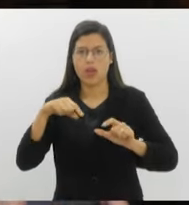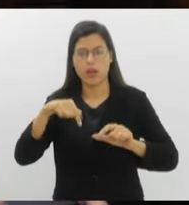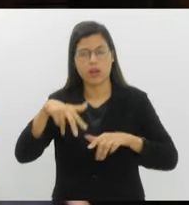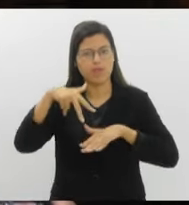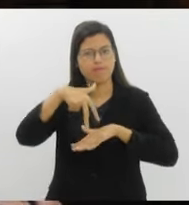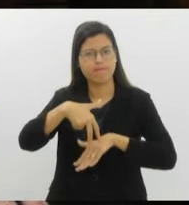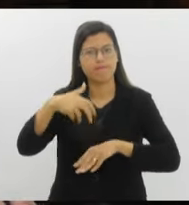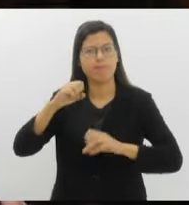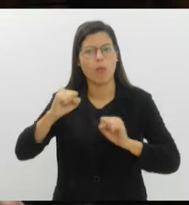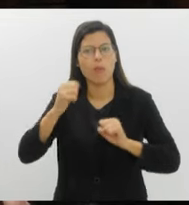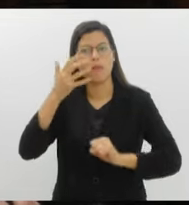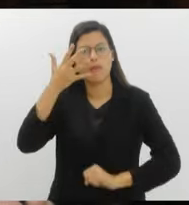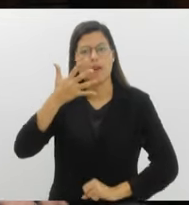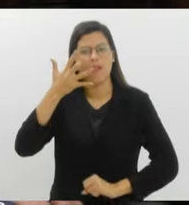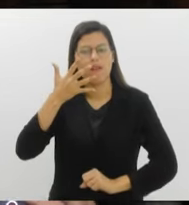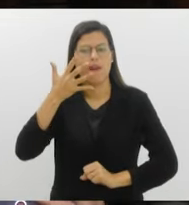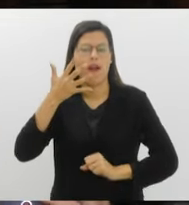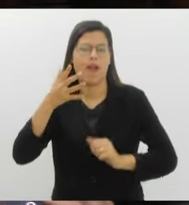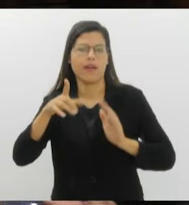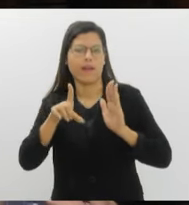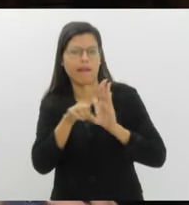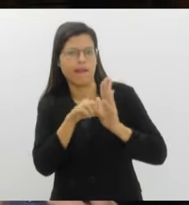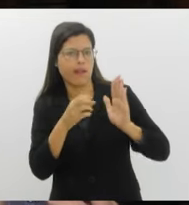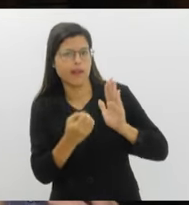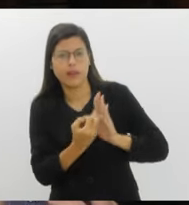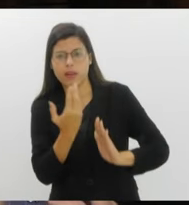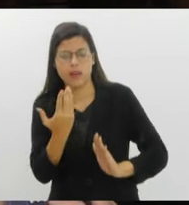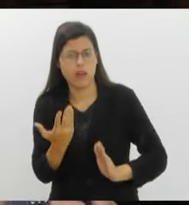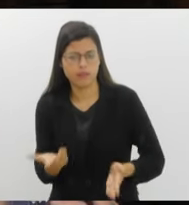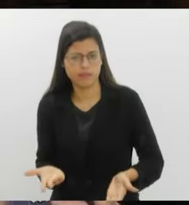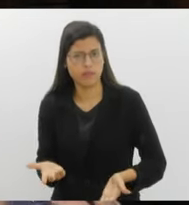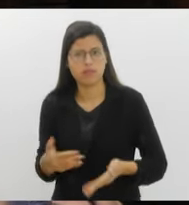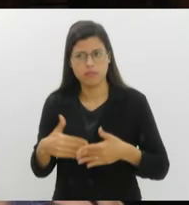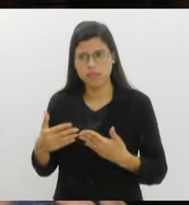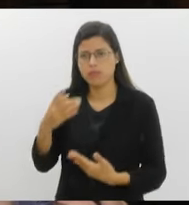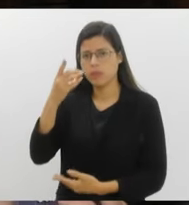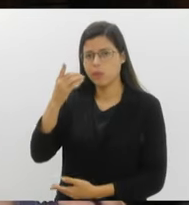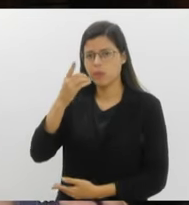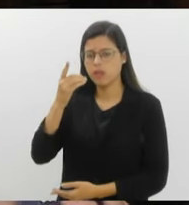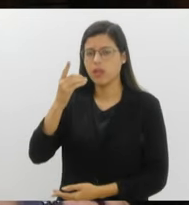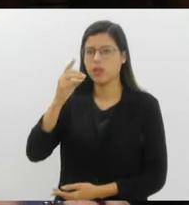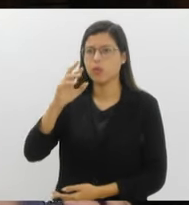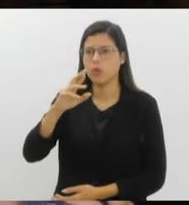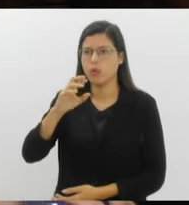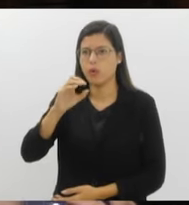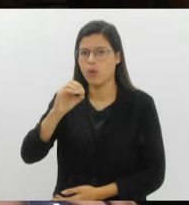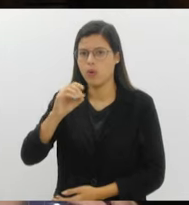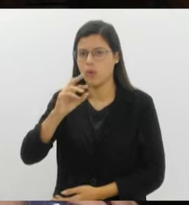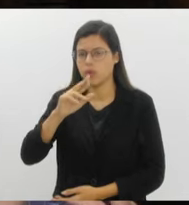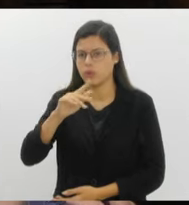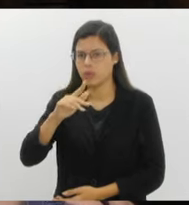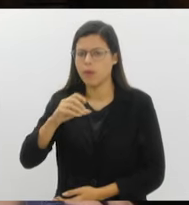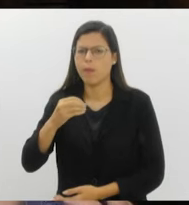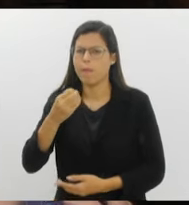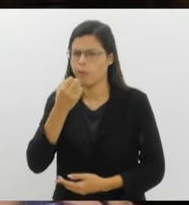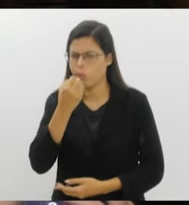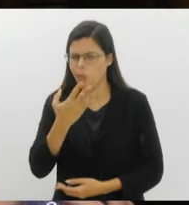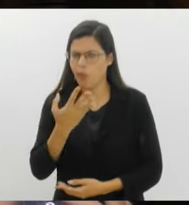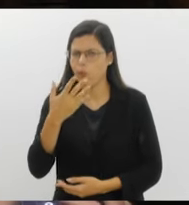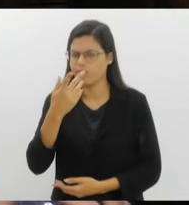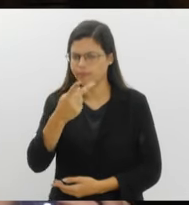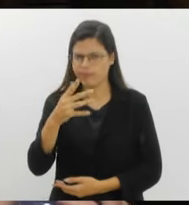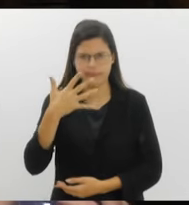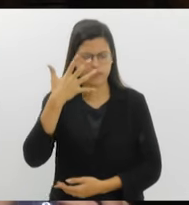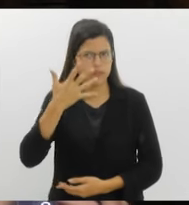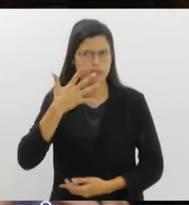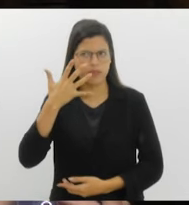falar, nós estamos aqui para legislar. E aí, deputado Rodrigo Amorim, Vossa Excelência foi muito feliz na sua fala, e você não tenha dúvida que a